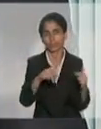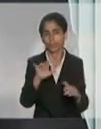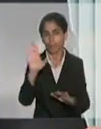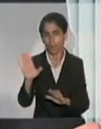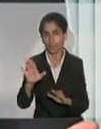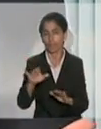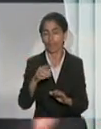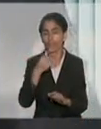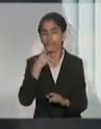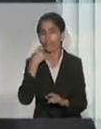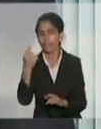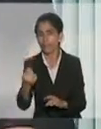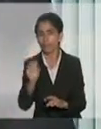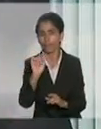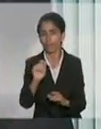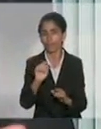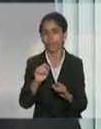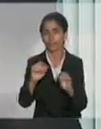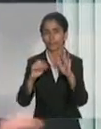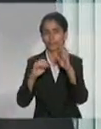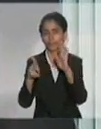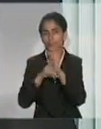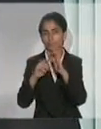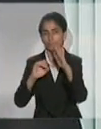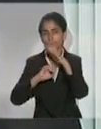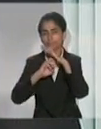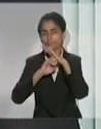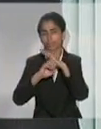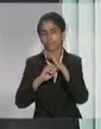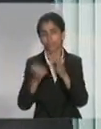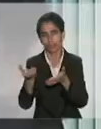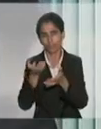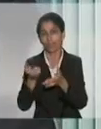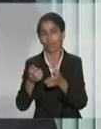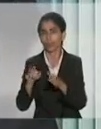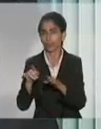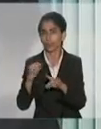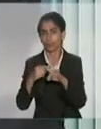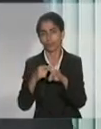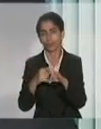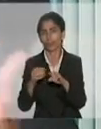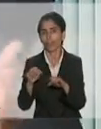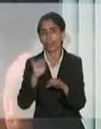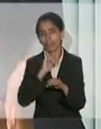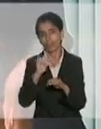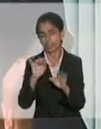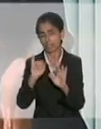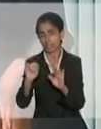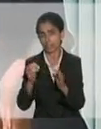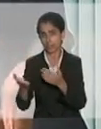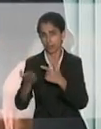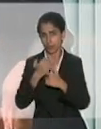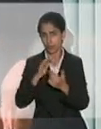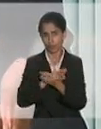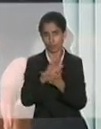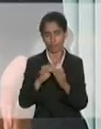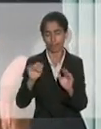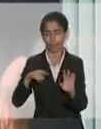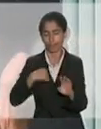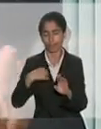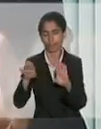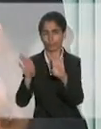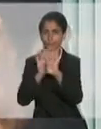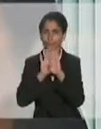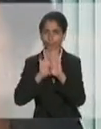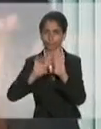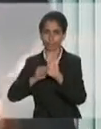empresa. Se eu quero um benefício, eu alego que eu vou fechar. E eu ganho o benefício. Isso tem que estar